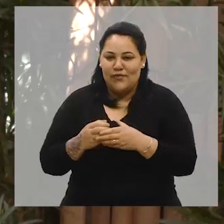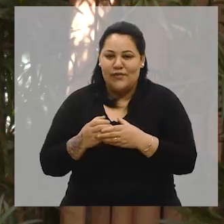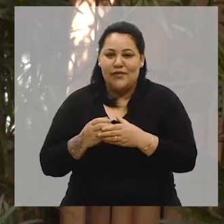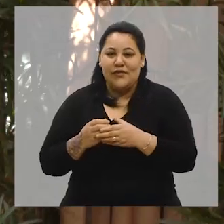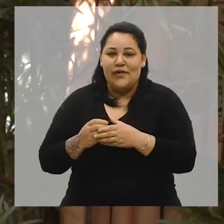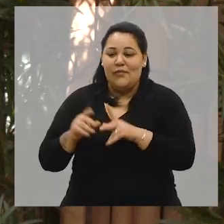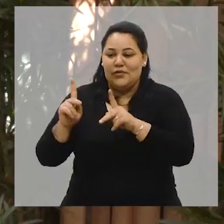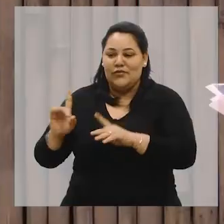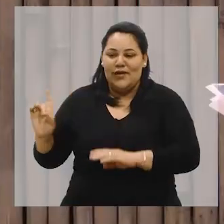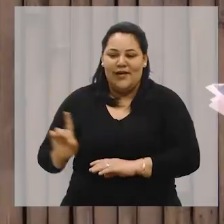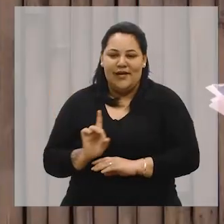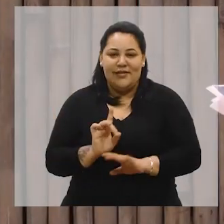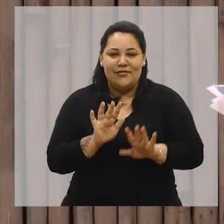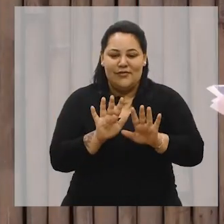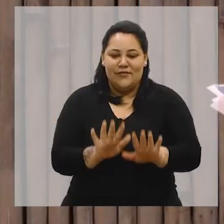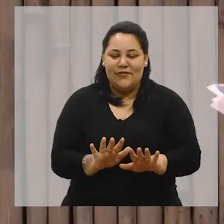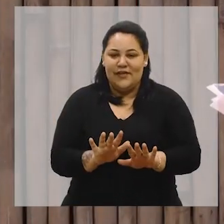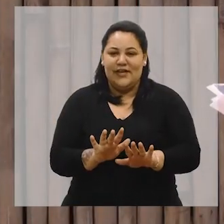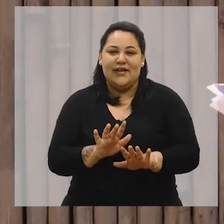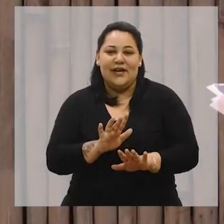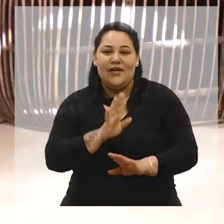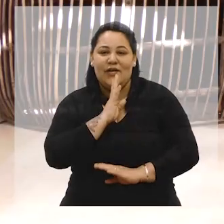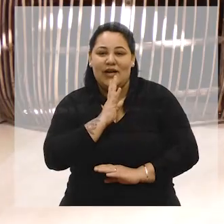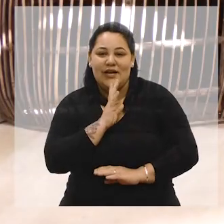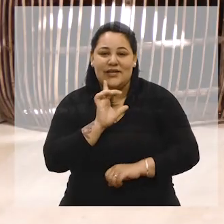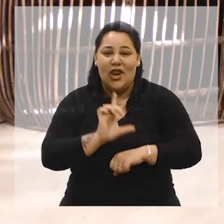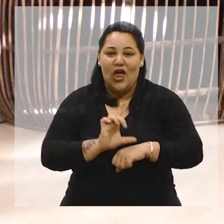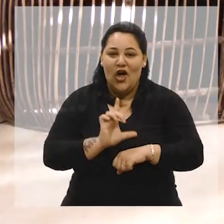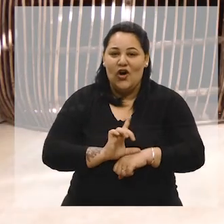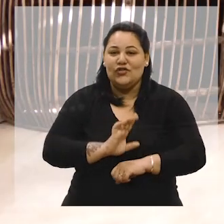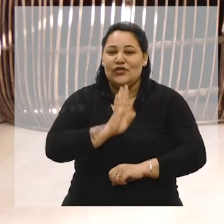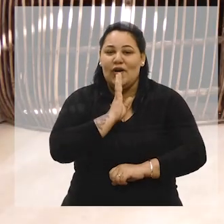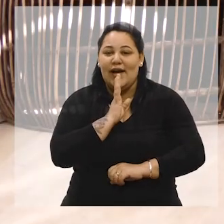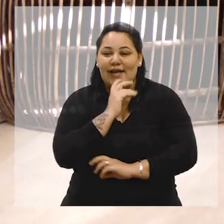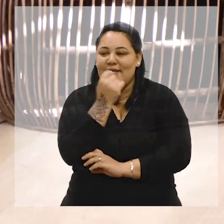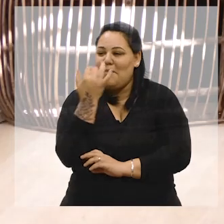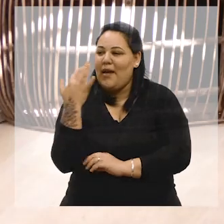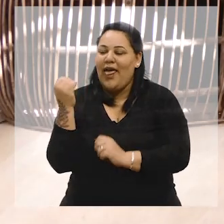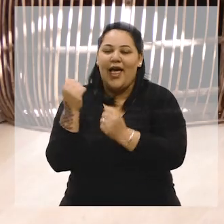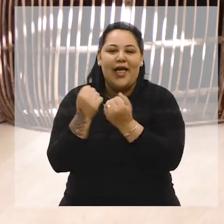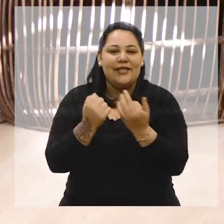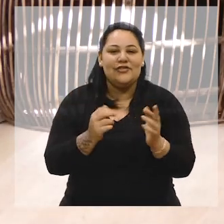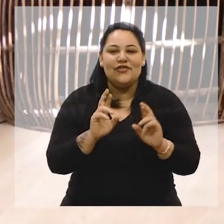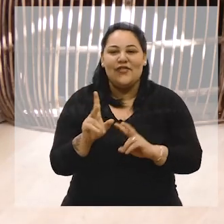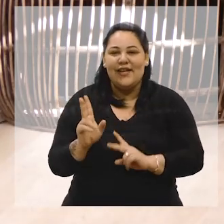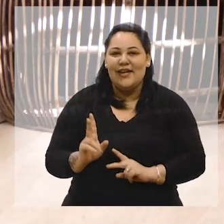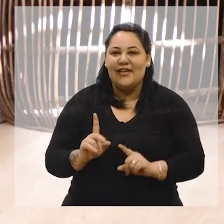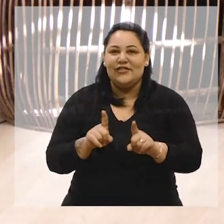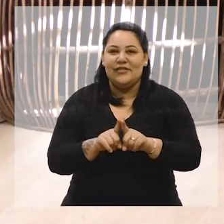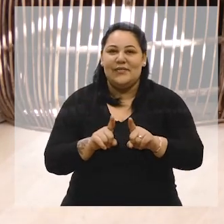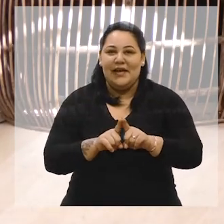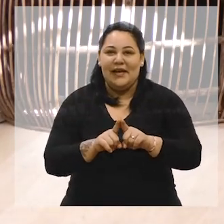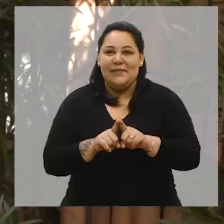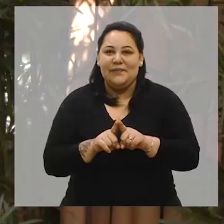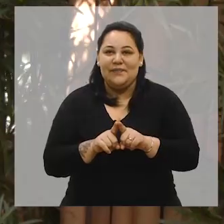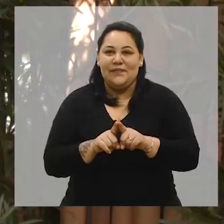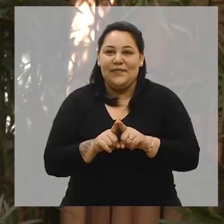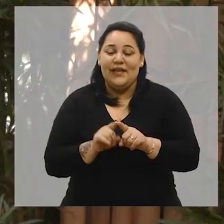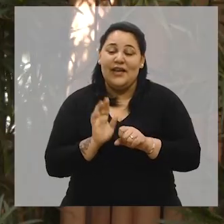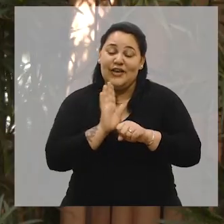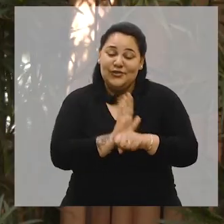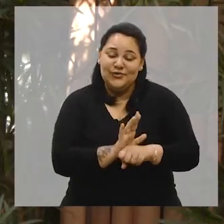toma um café entre amigos, conhece a loja, conhece plantas diferentes e agrega um pouco, né,